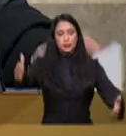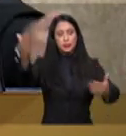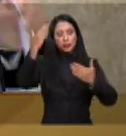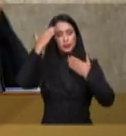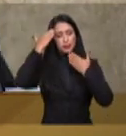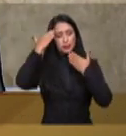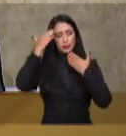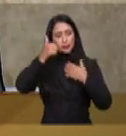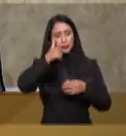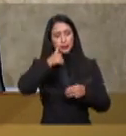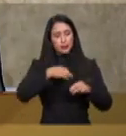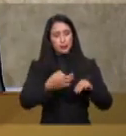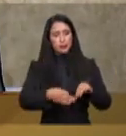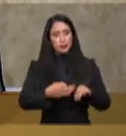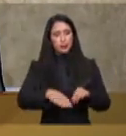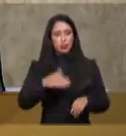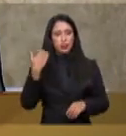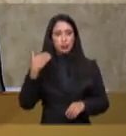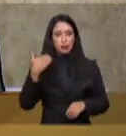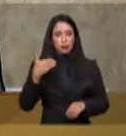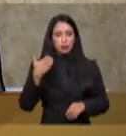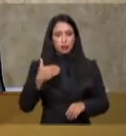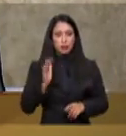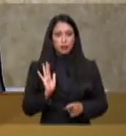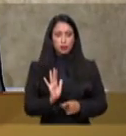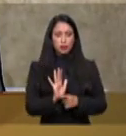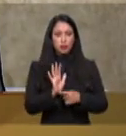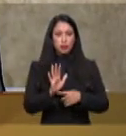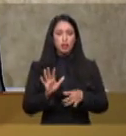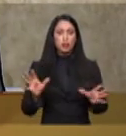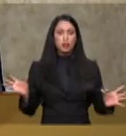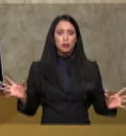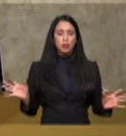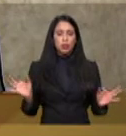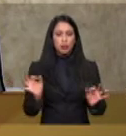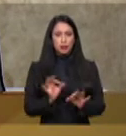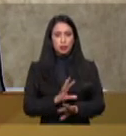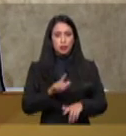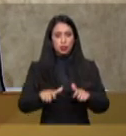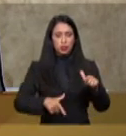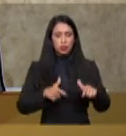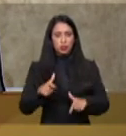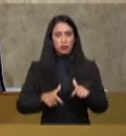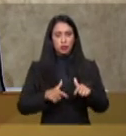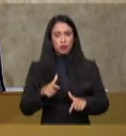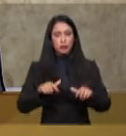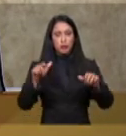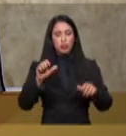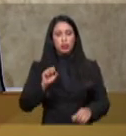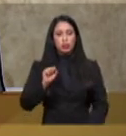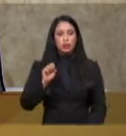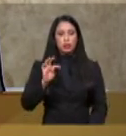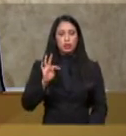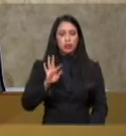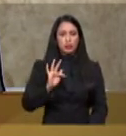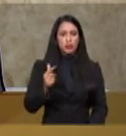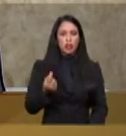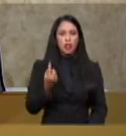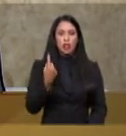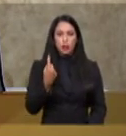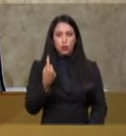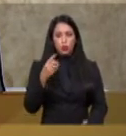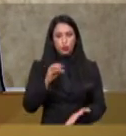poder de síntese, auxiliando a conclusão dos trabalhos do tribunal, tendo em vista que só falta um